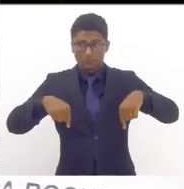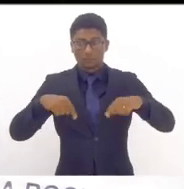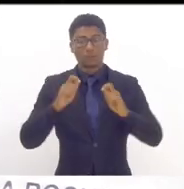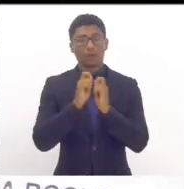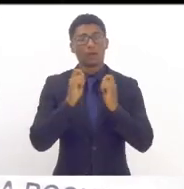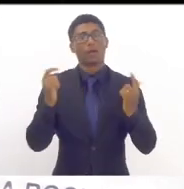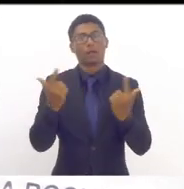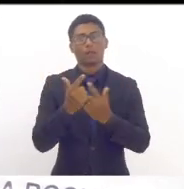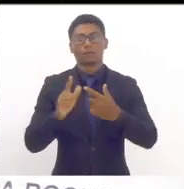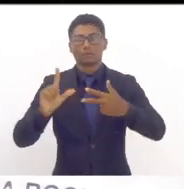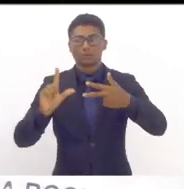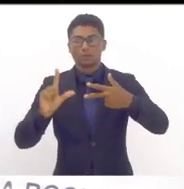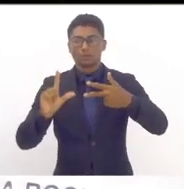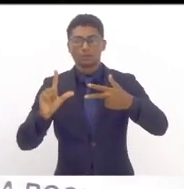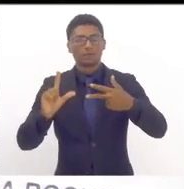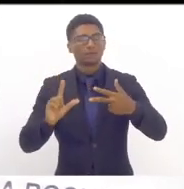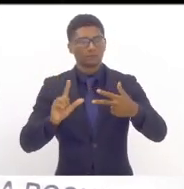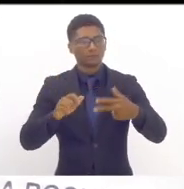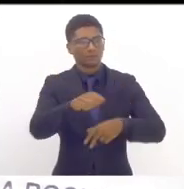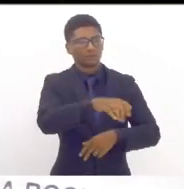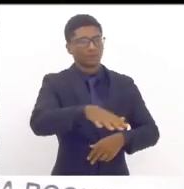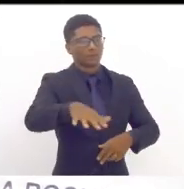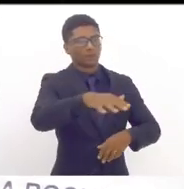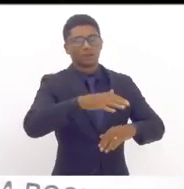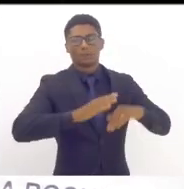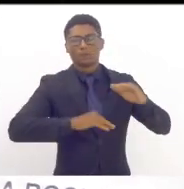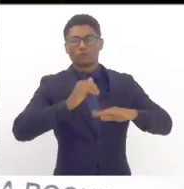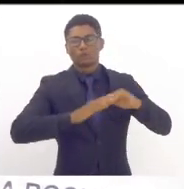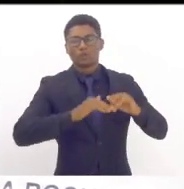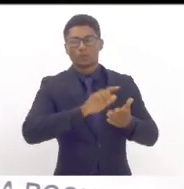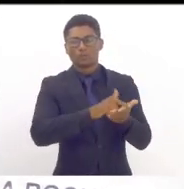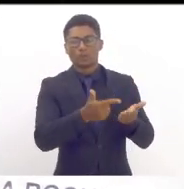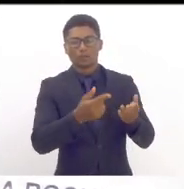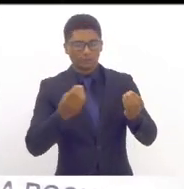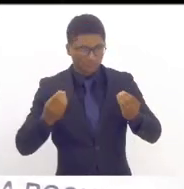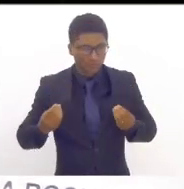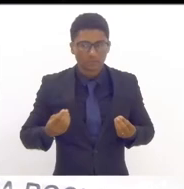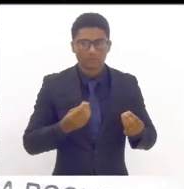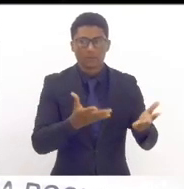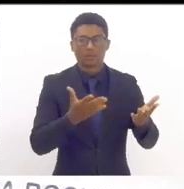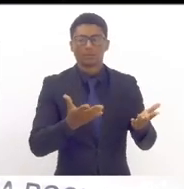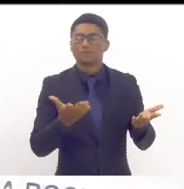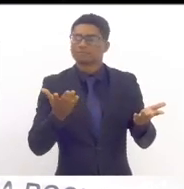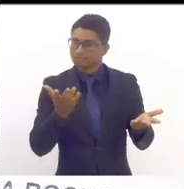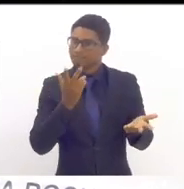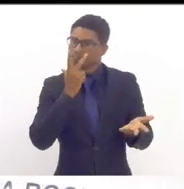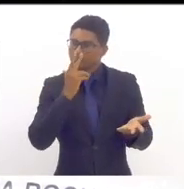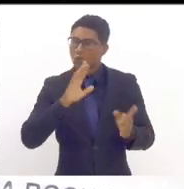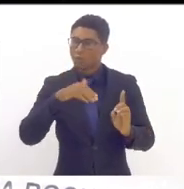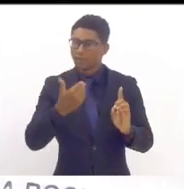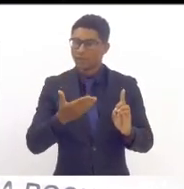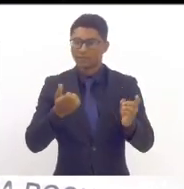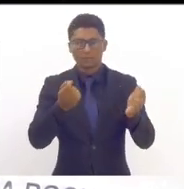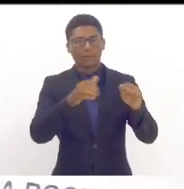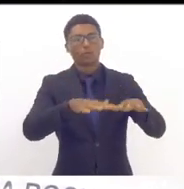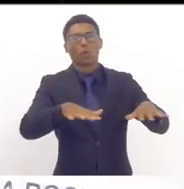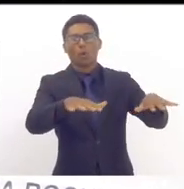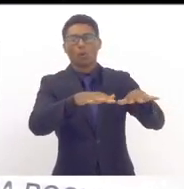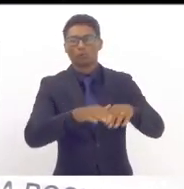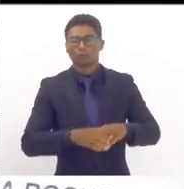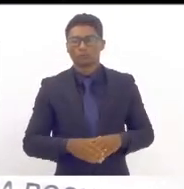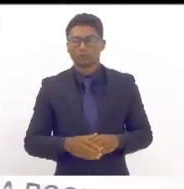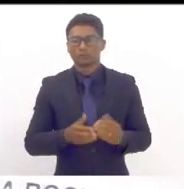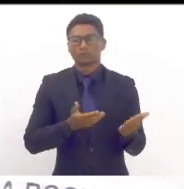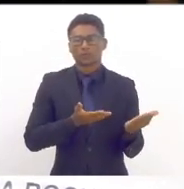Legislativa ao jornalismo. Essa é uma condecoração desta Casa Legislativa ao jovem idealista que vai até